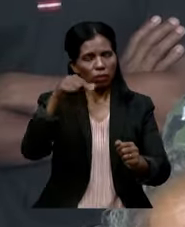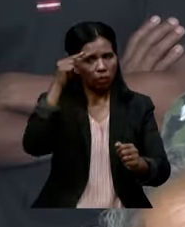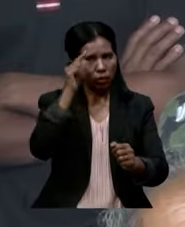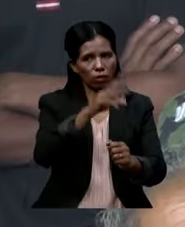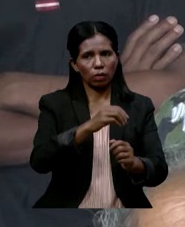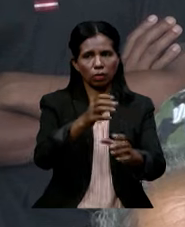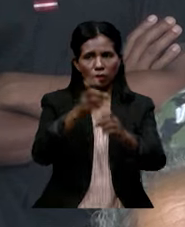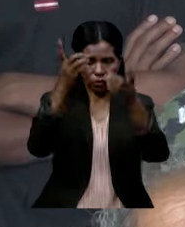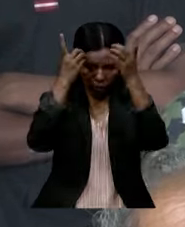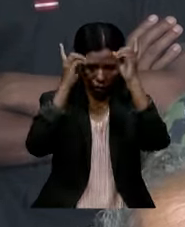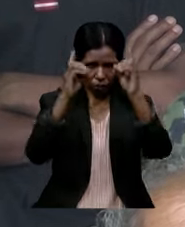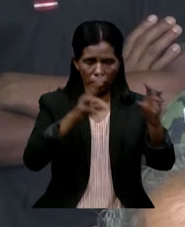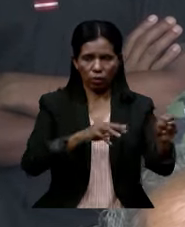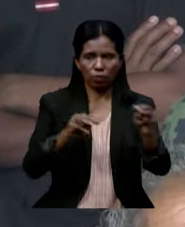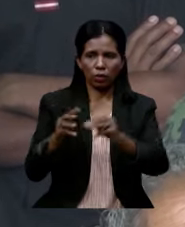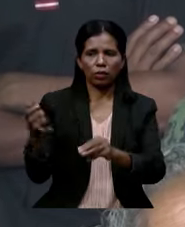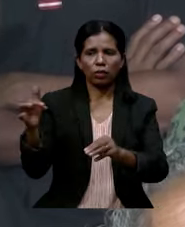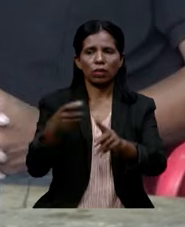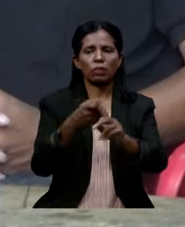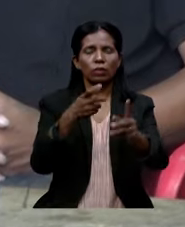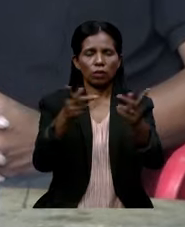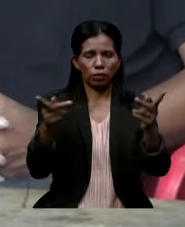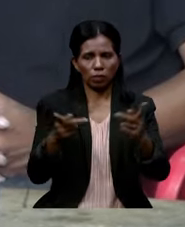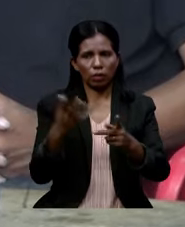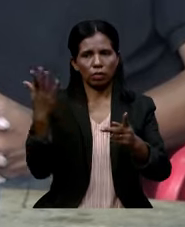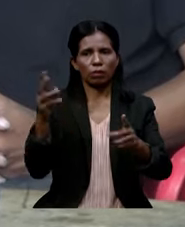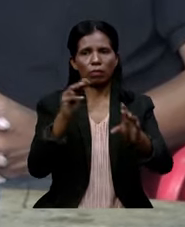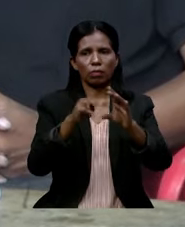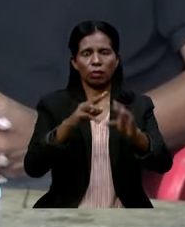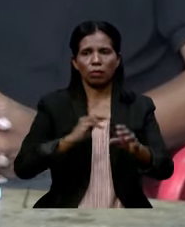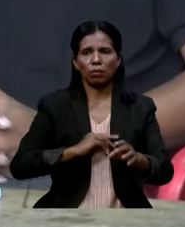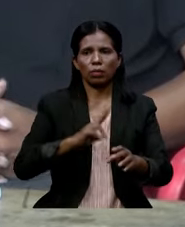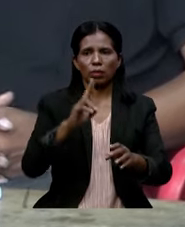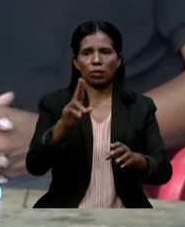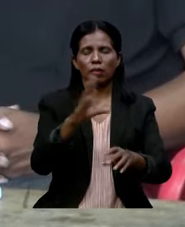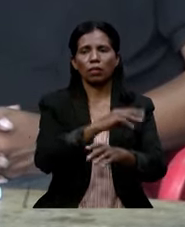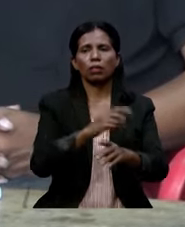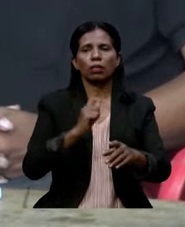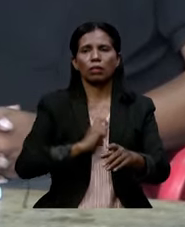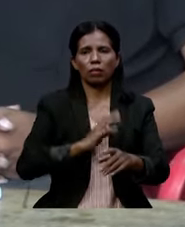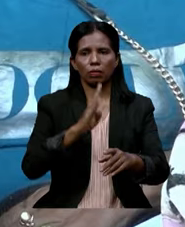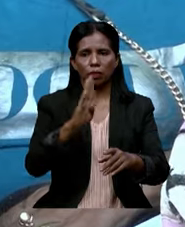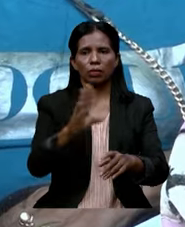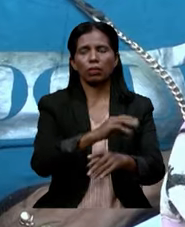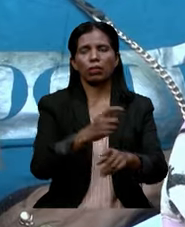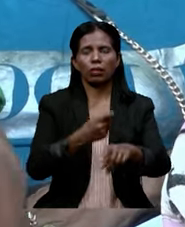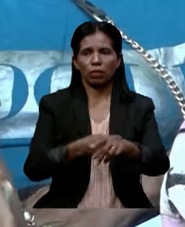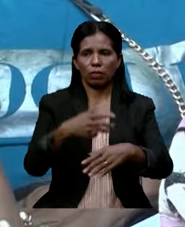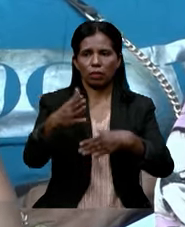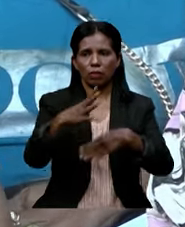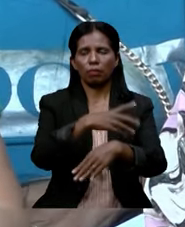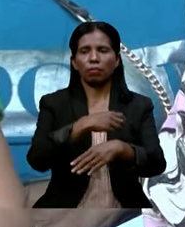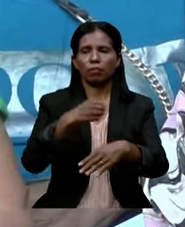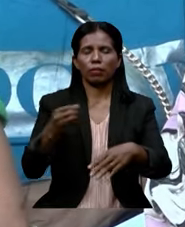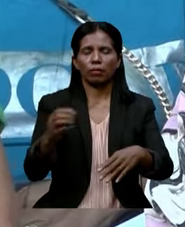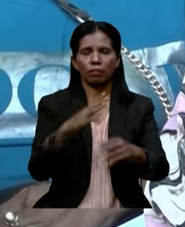foti decisão a tumuda Sira Husifatin refere para o mercado manlewana no Taibesi e a tempo badak. E a conferência para